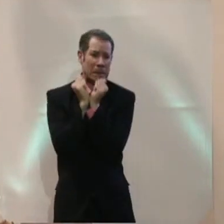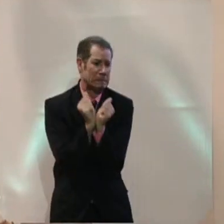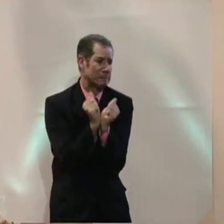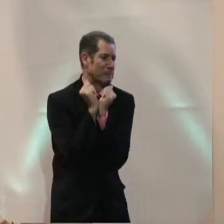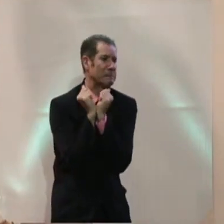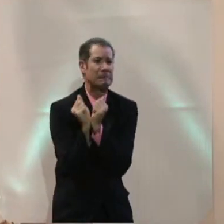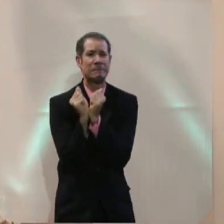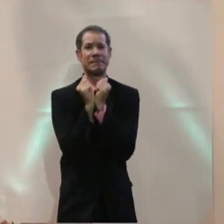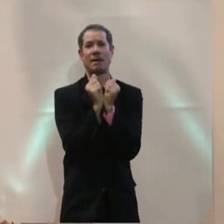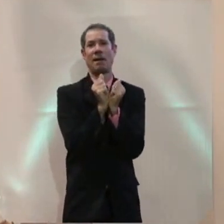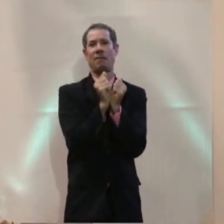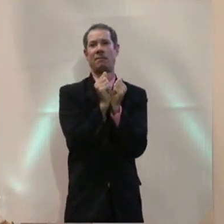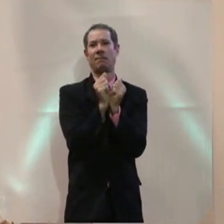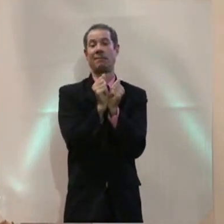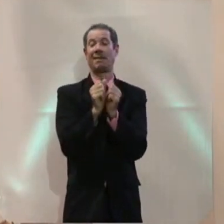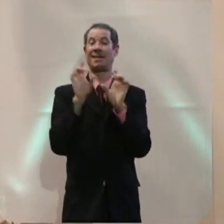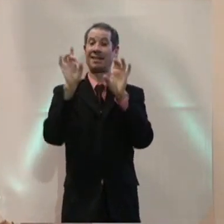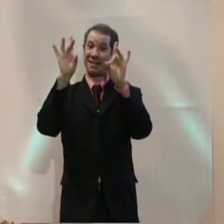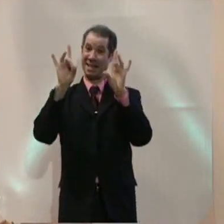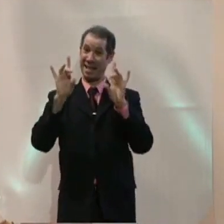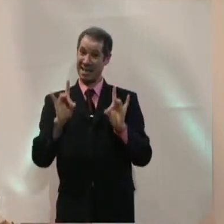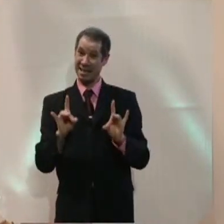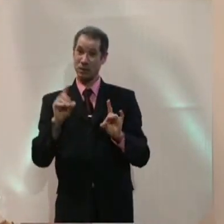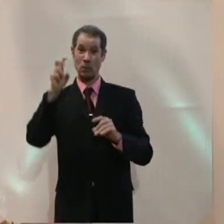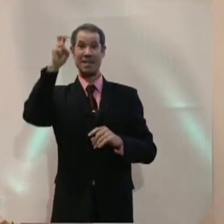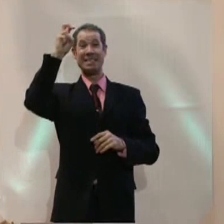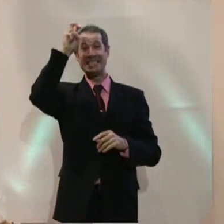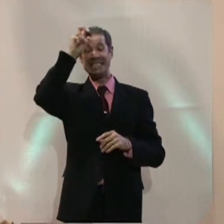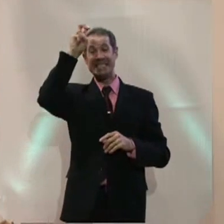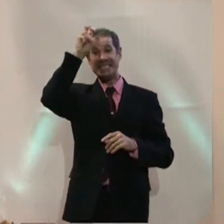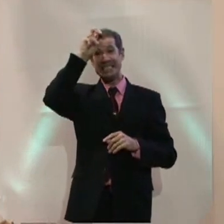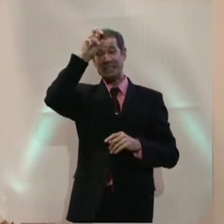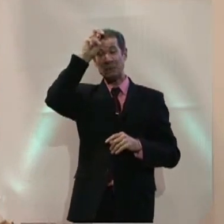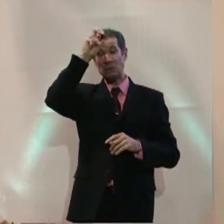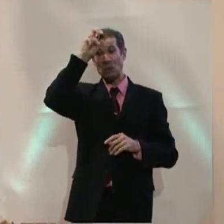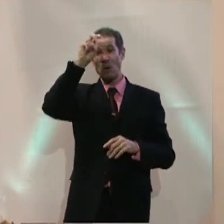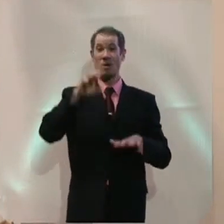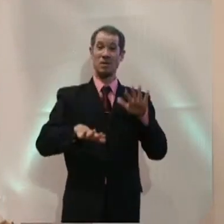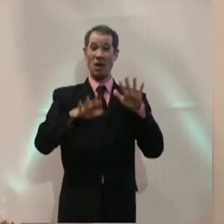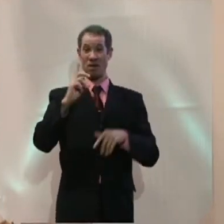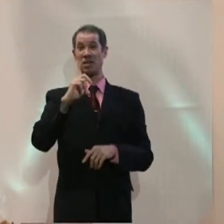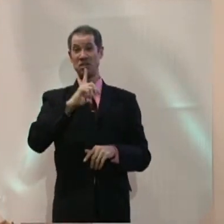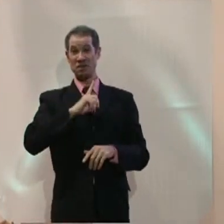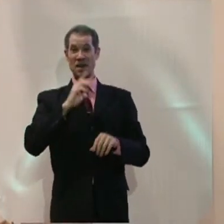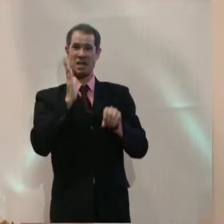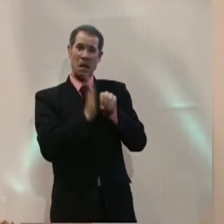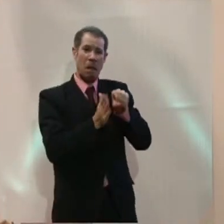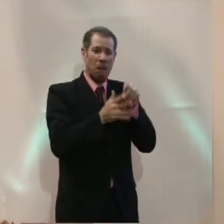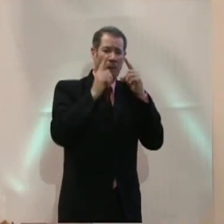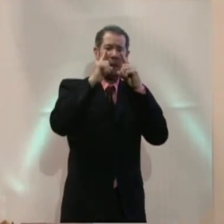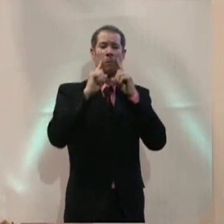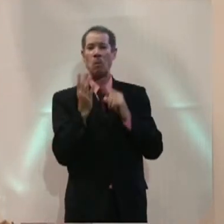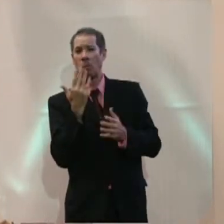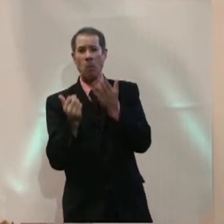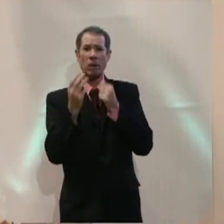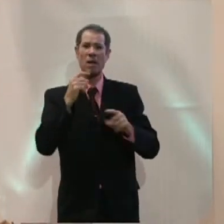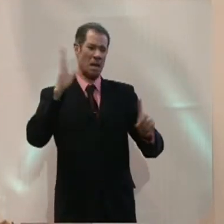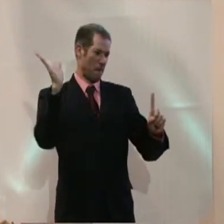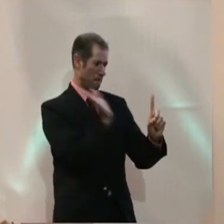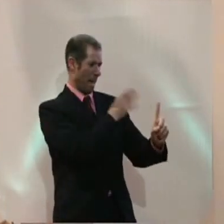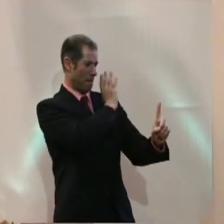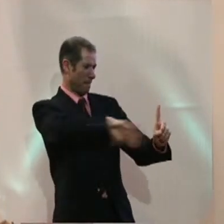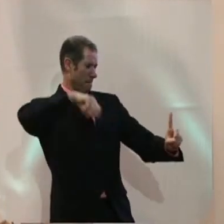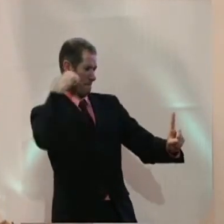escravo. Porque, queridos, no Egito, eles talvez tivessem cebolas, mas eles tinham as